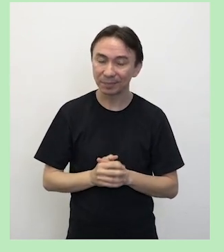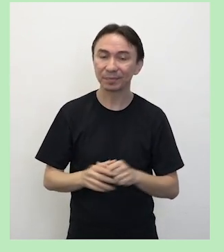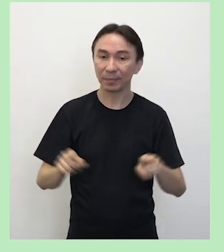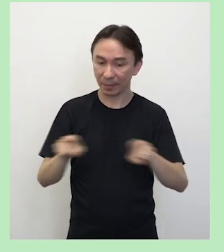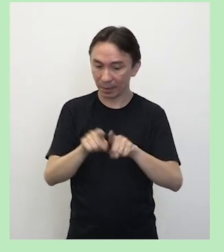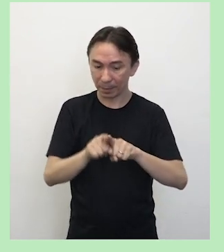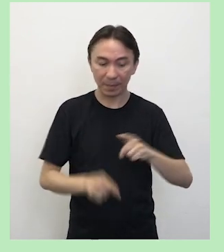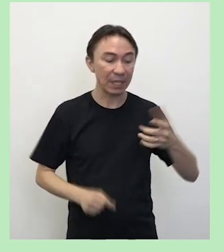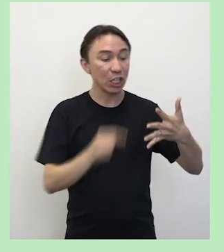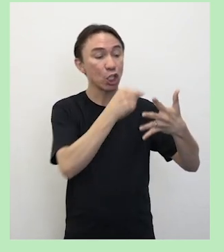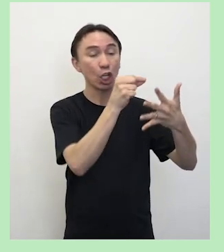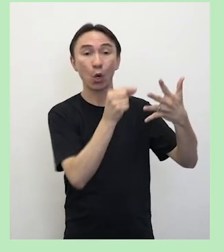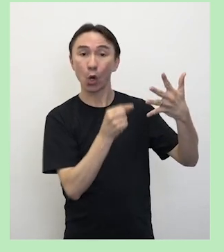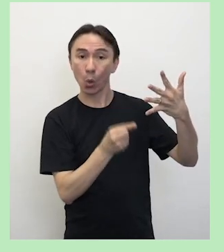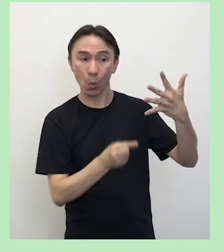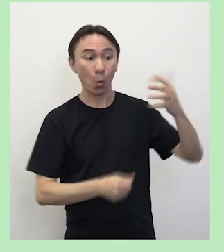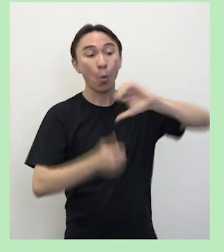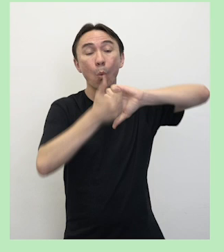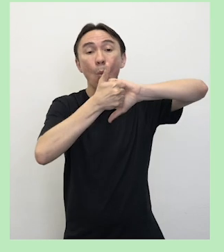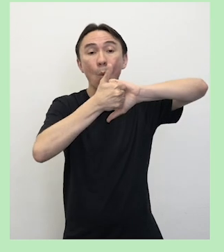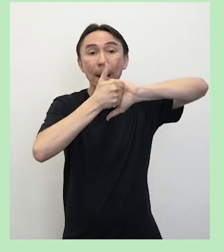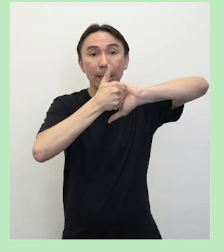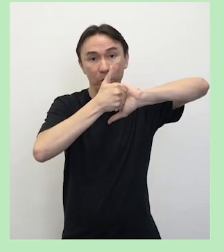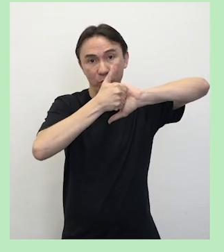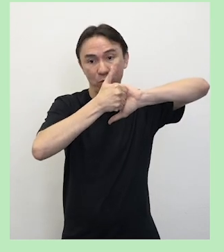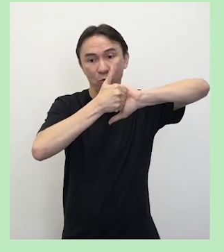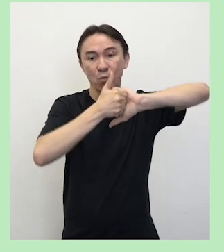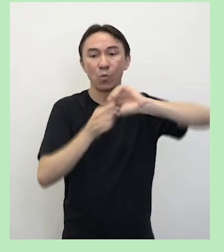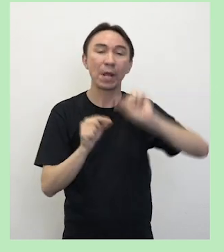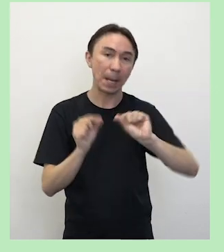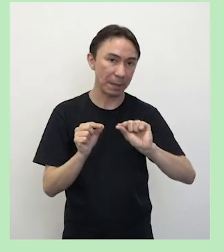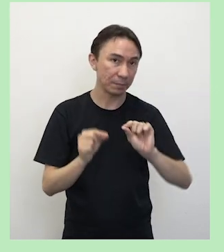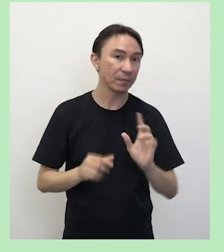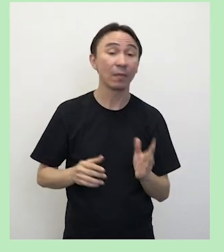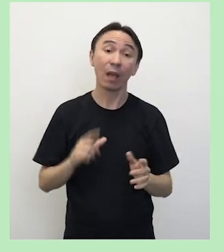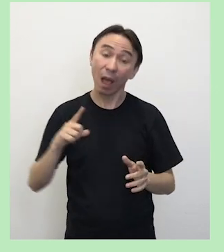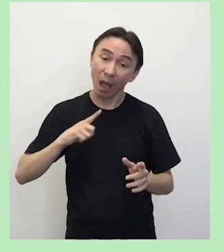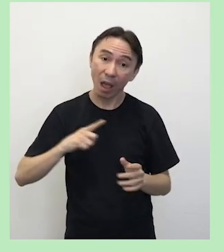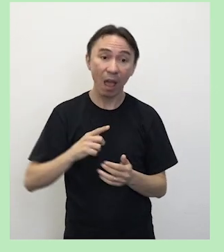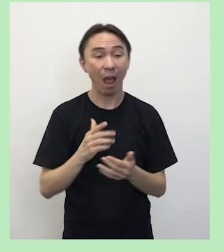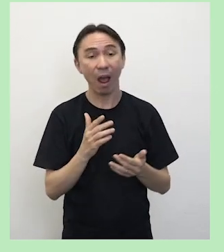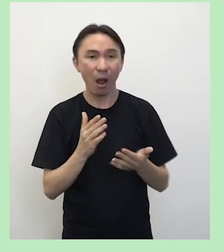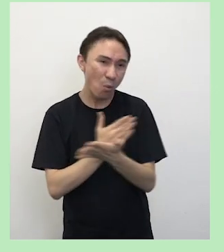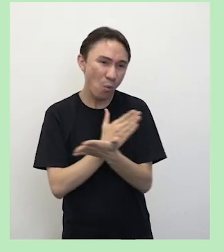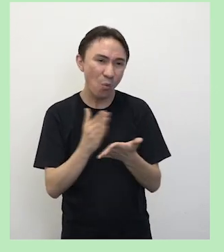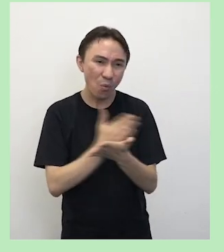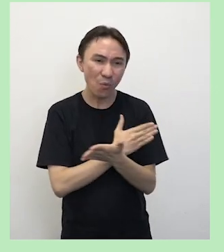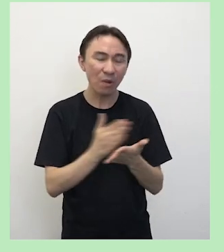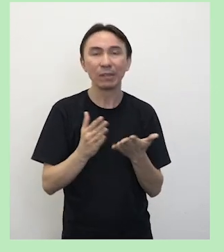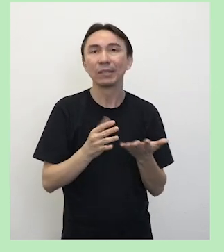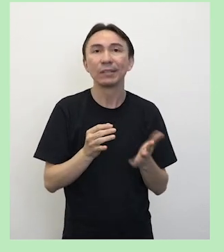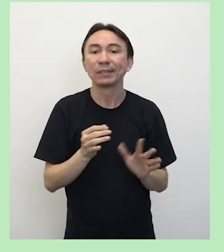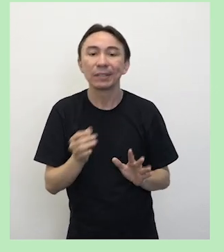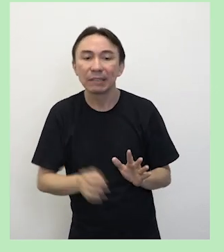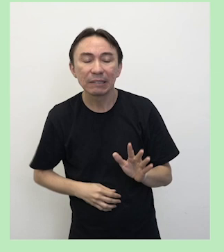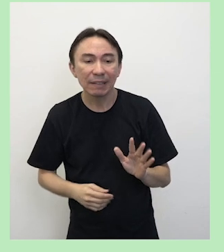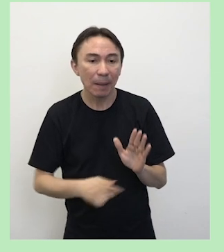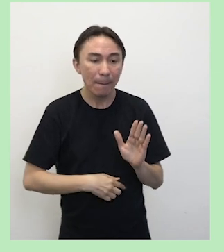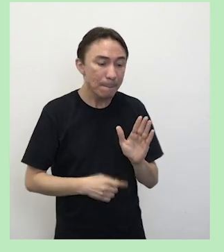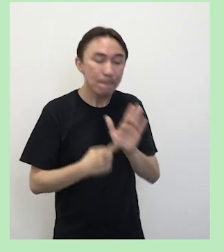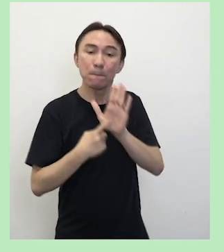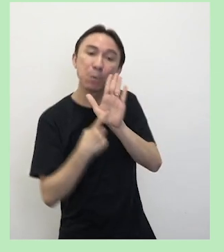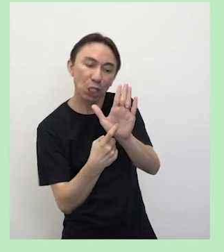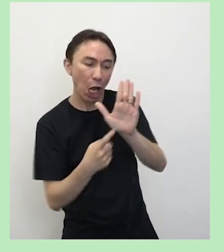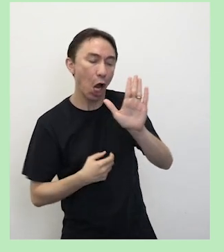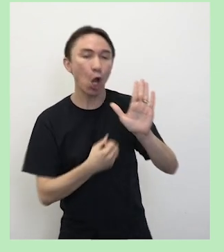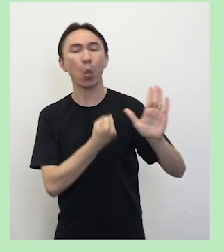Comigo na tela, pessoal. Indicadores qualitativos são aqueles que não são expressos e possíveis de avaliar em